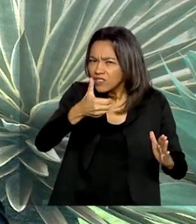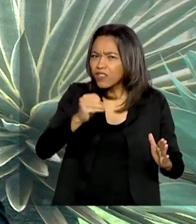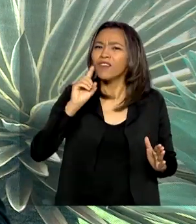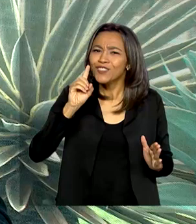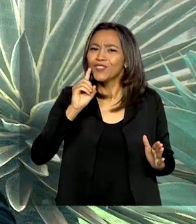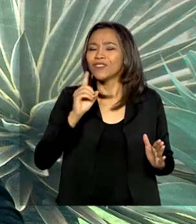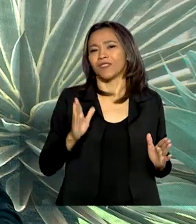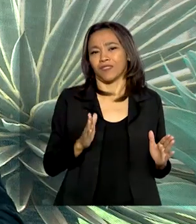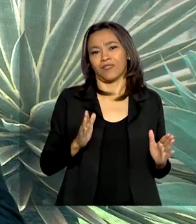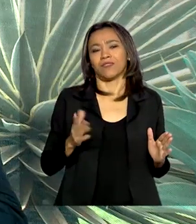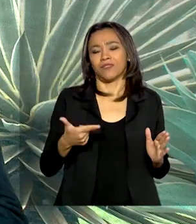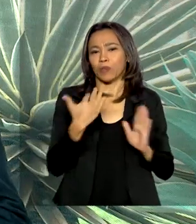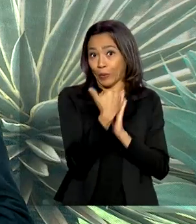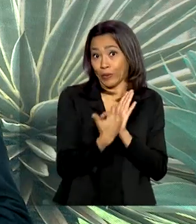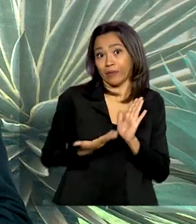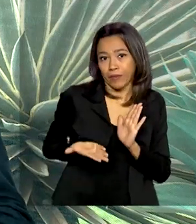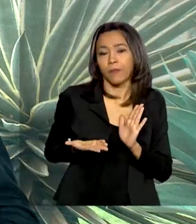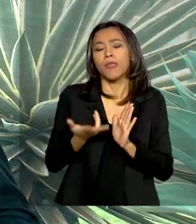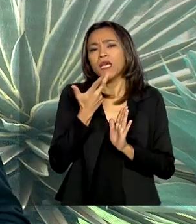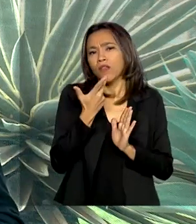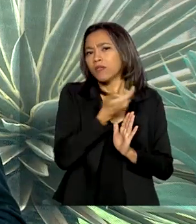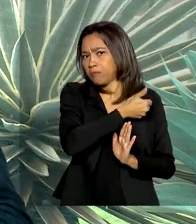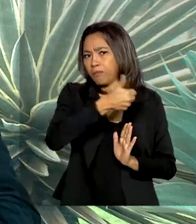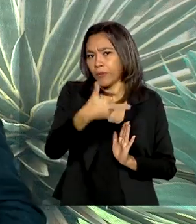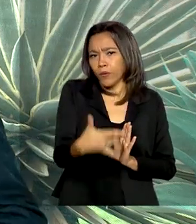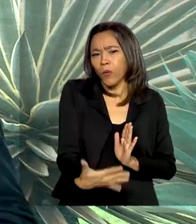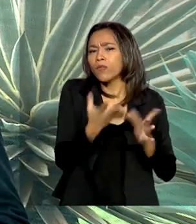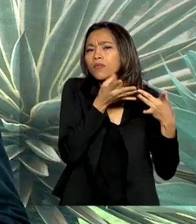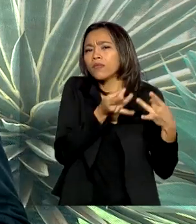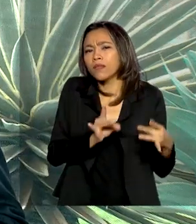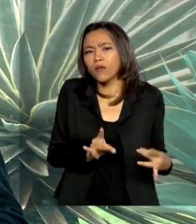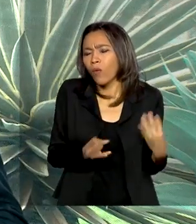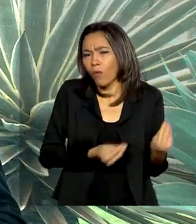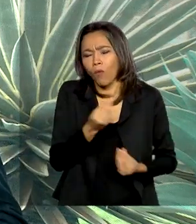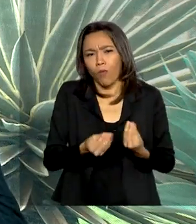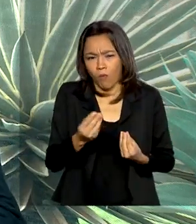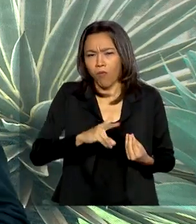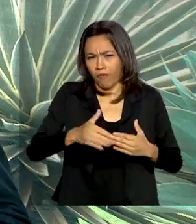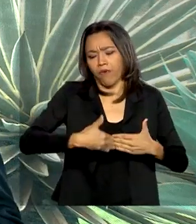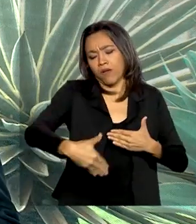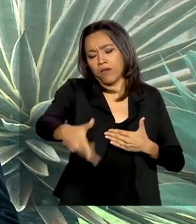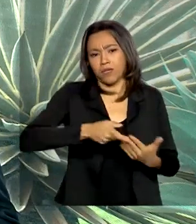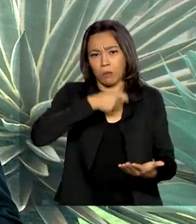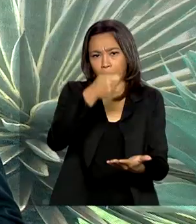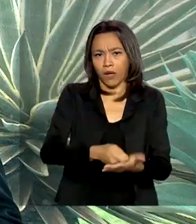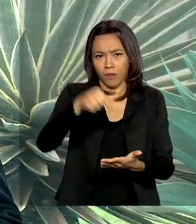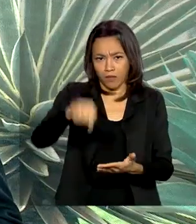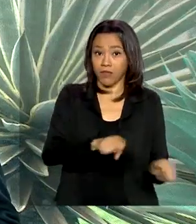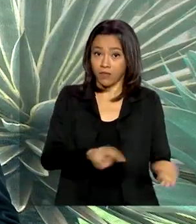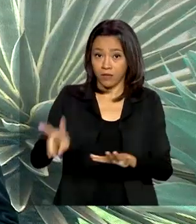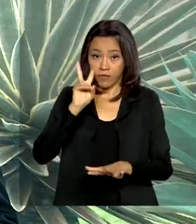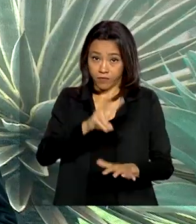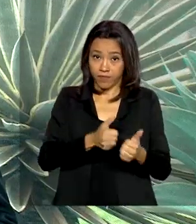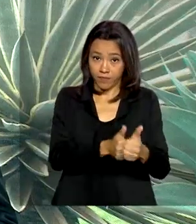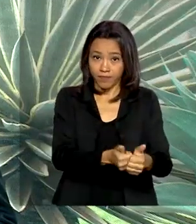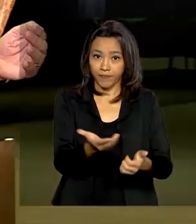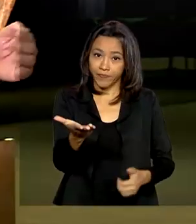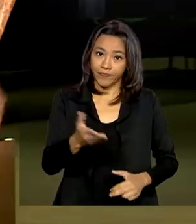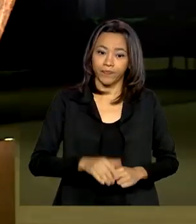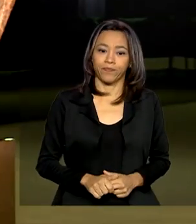programa. E ele também detalhou como será o pagamento do benefício ao longo desta semana. Vamos acompanhar.